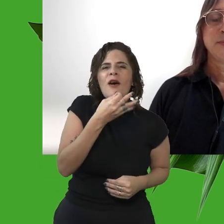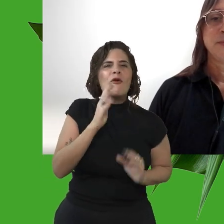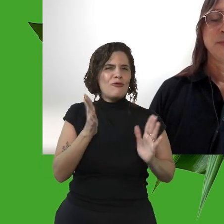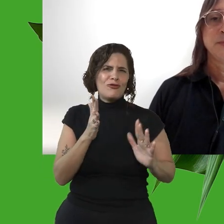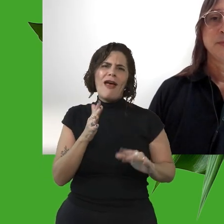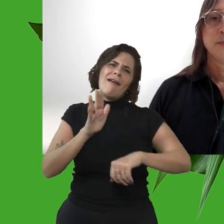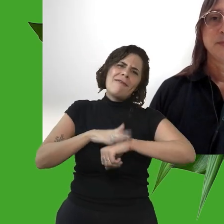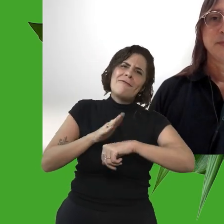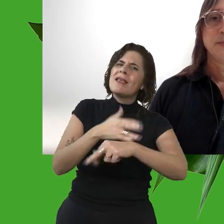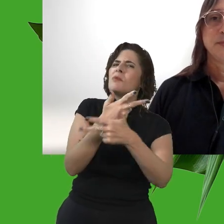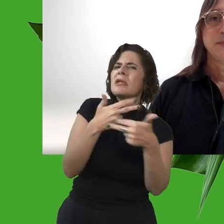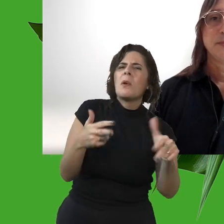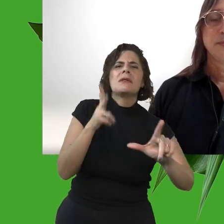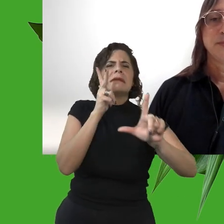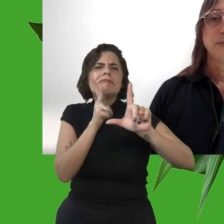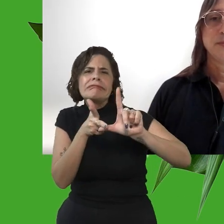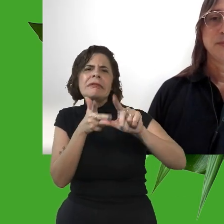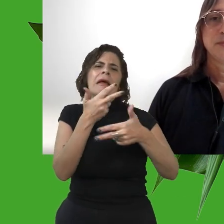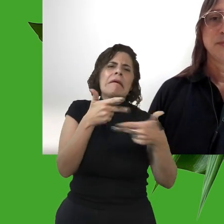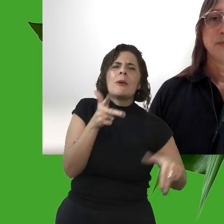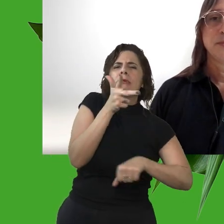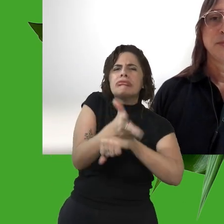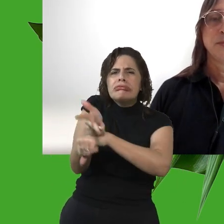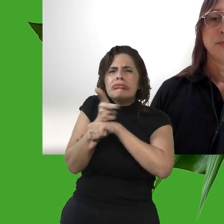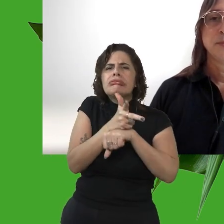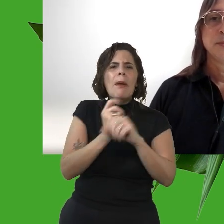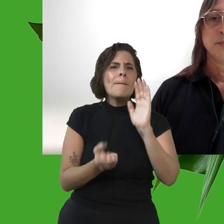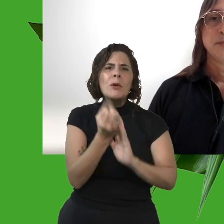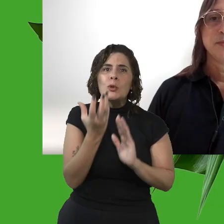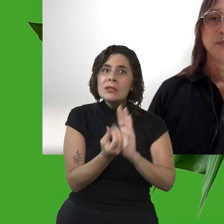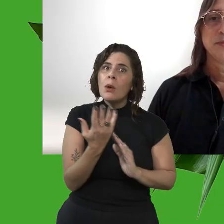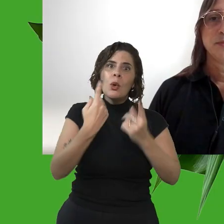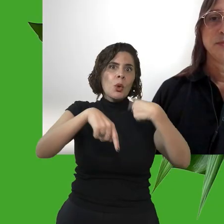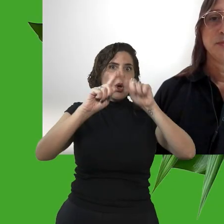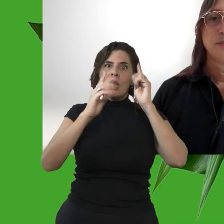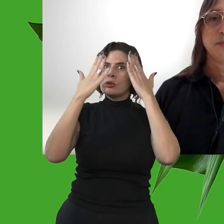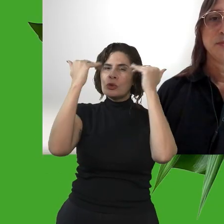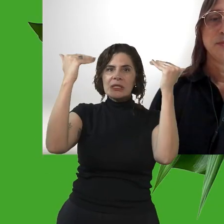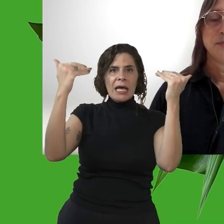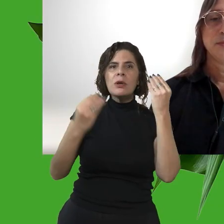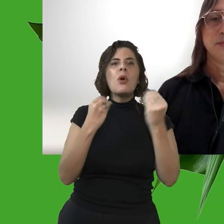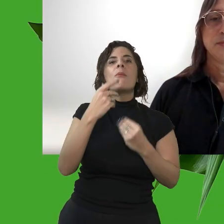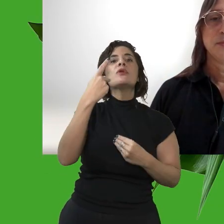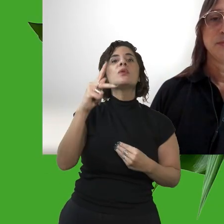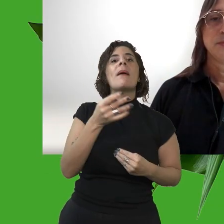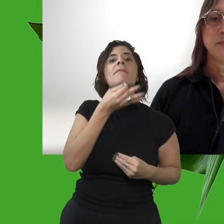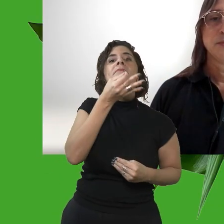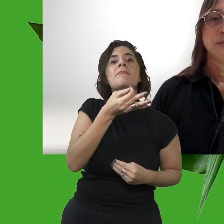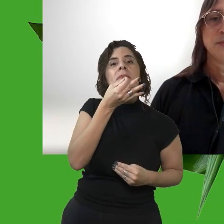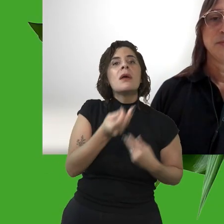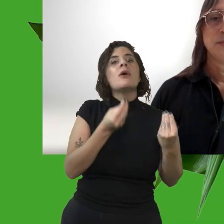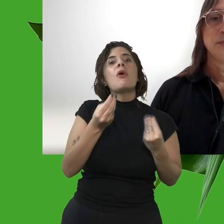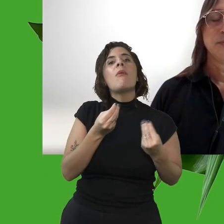de aprendizados que você teve ao longo desse caminho, depois de tantas produções de sucesso, qual que é a sua visão, o que você já se deparou, que